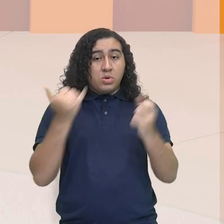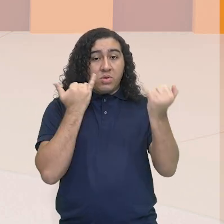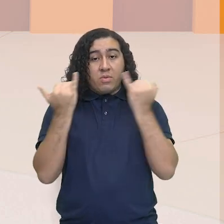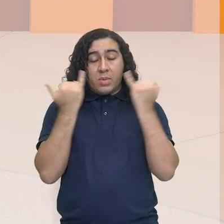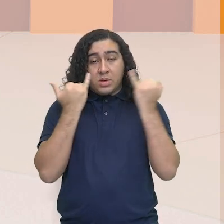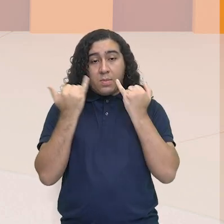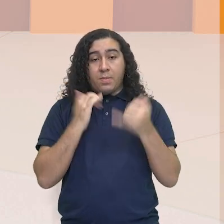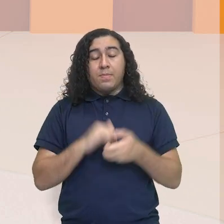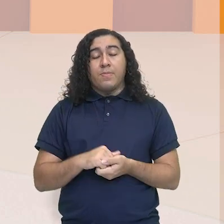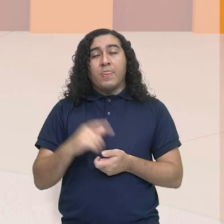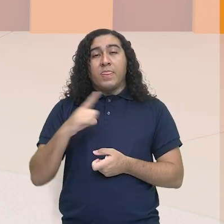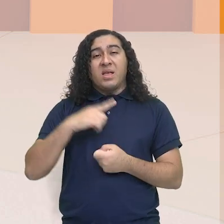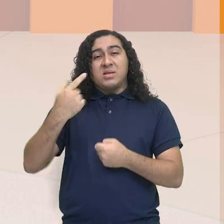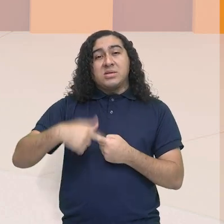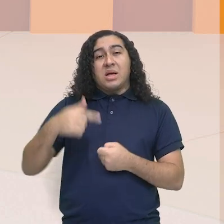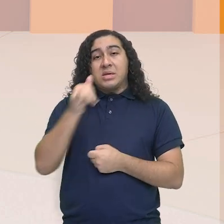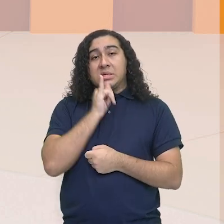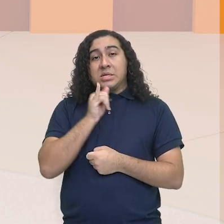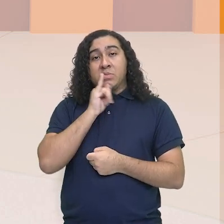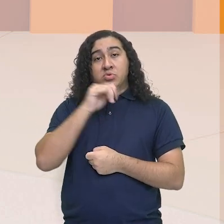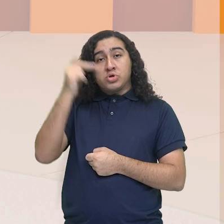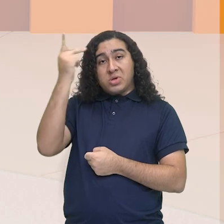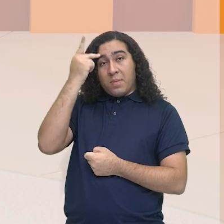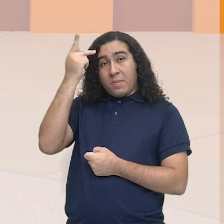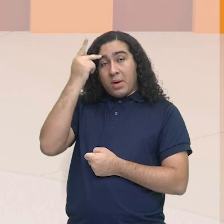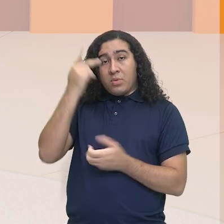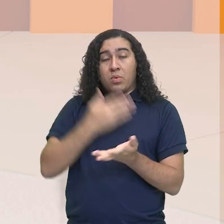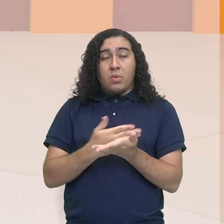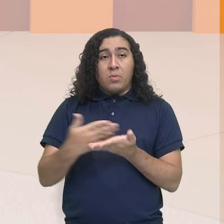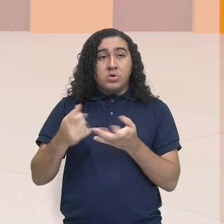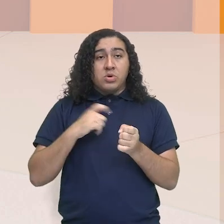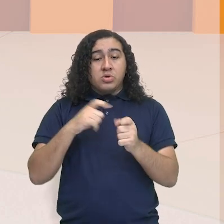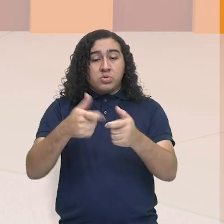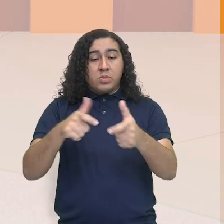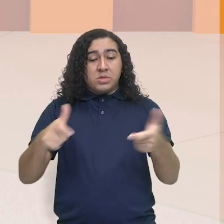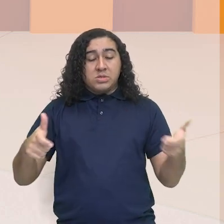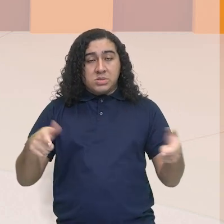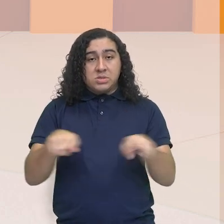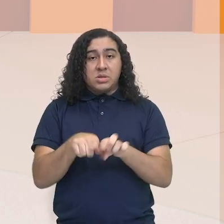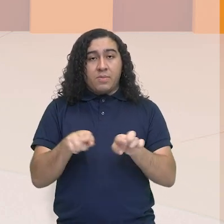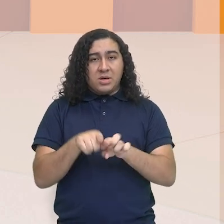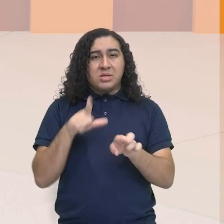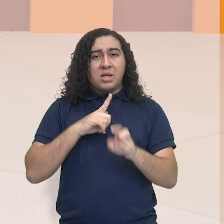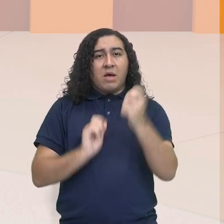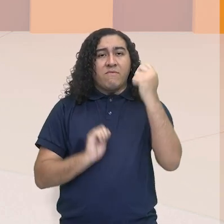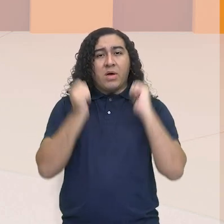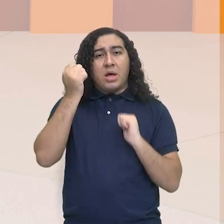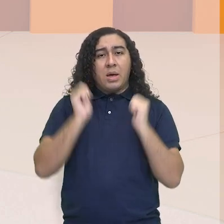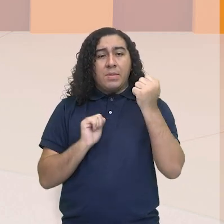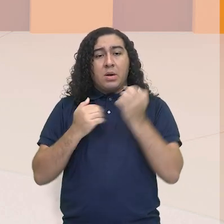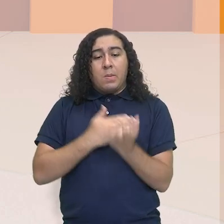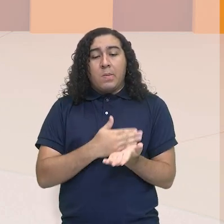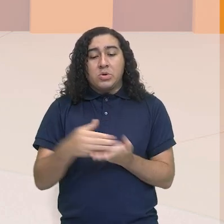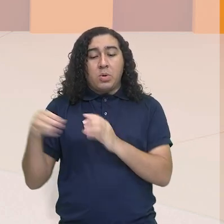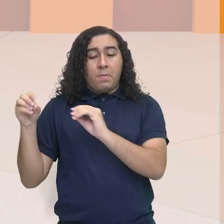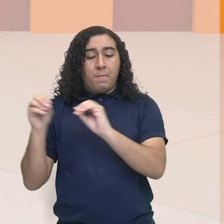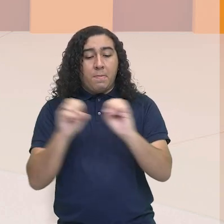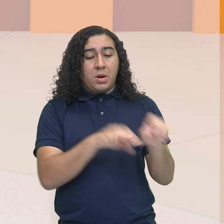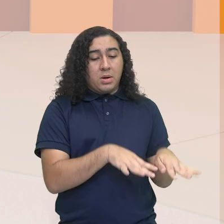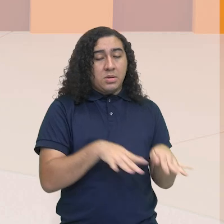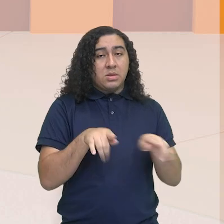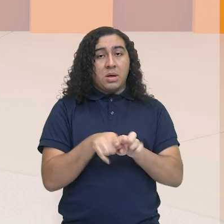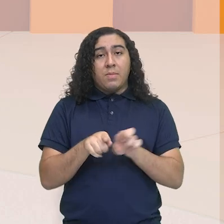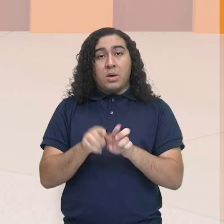A gente vê que cidades como São Paulo, por exemplo, começaram a expandir, né? Começaram a chegar as fábricas, começaram a chegar